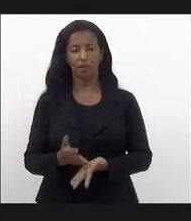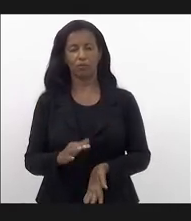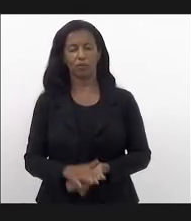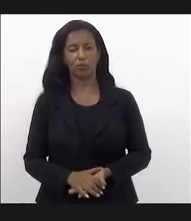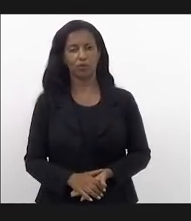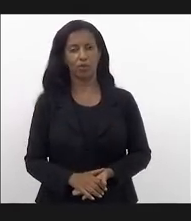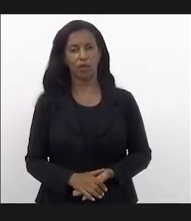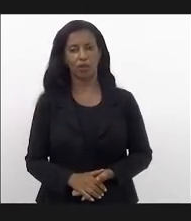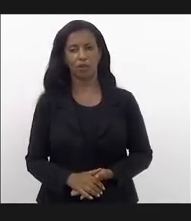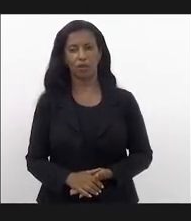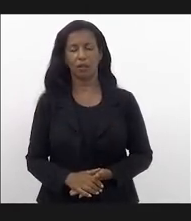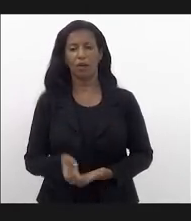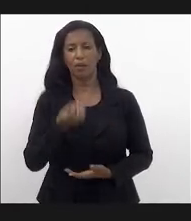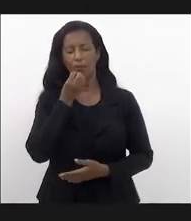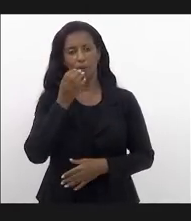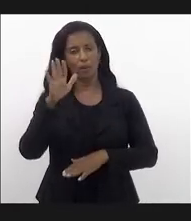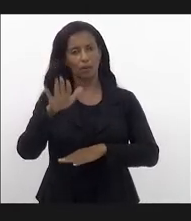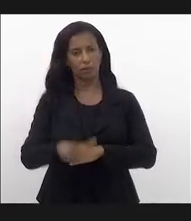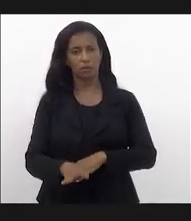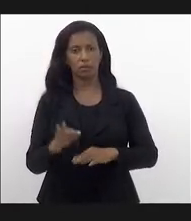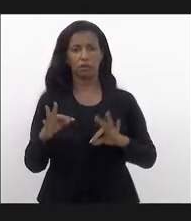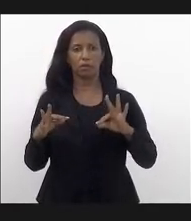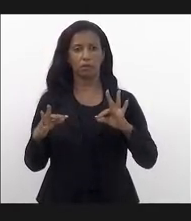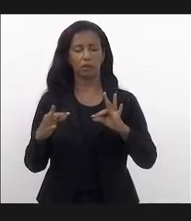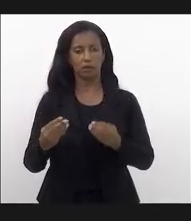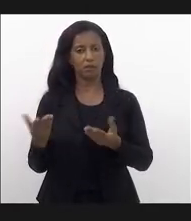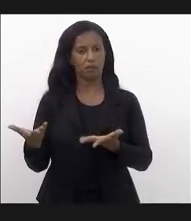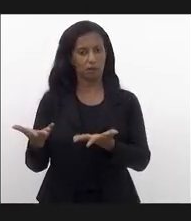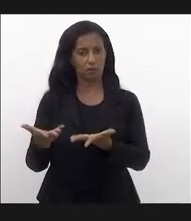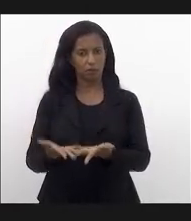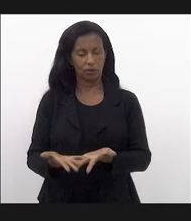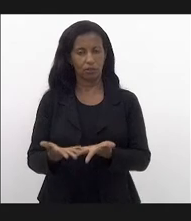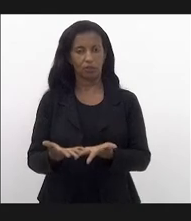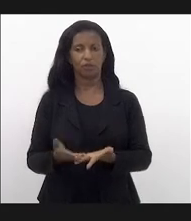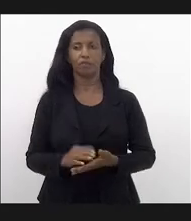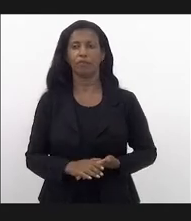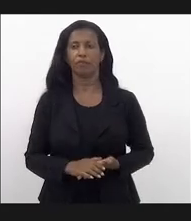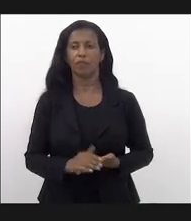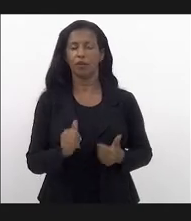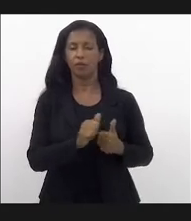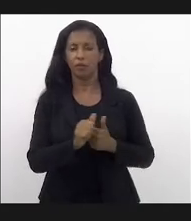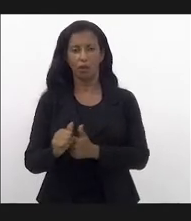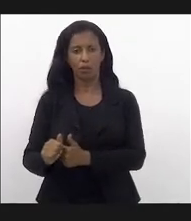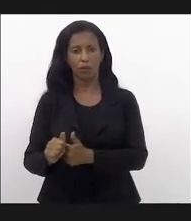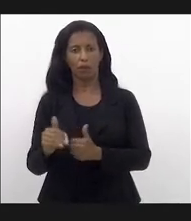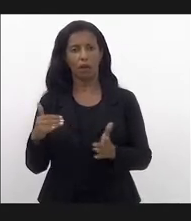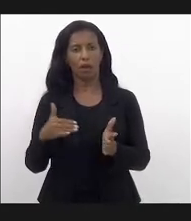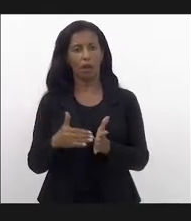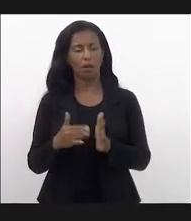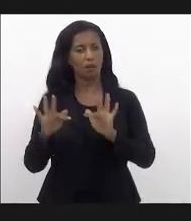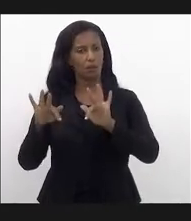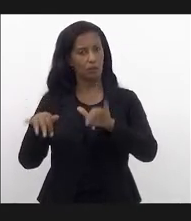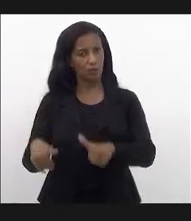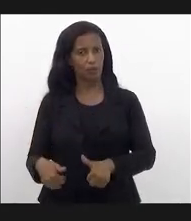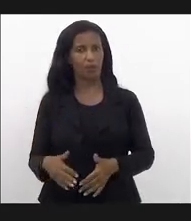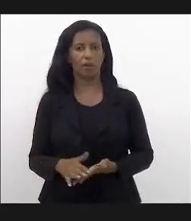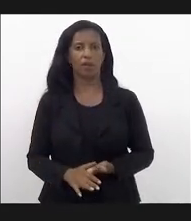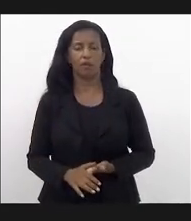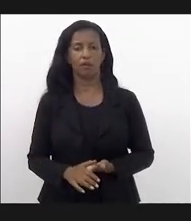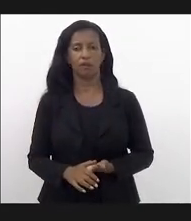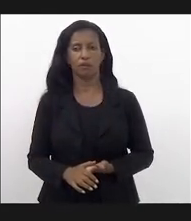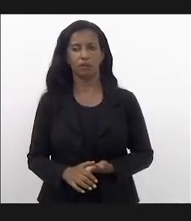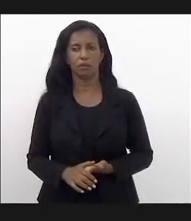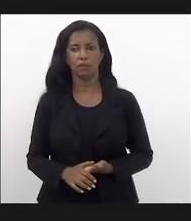dignidade então uma boa tarde para a vossa excelência e para todos que nos acompanharam até esse final de